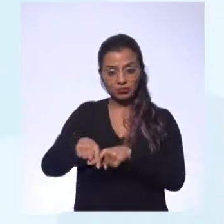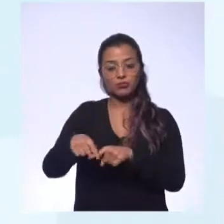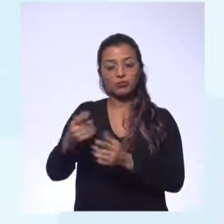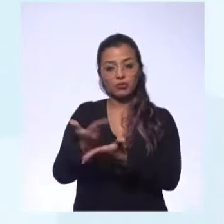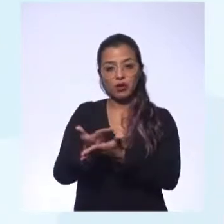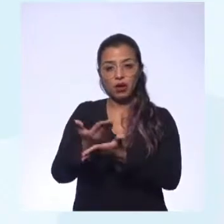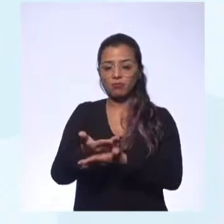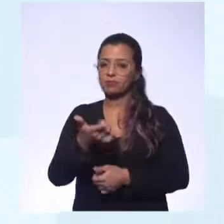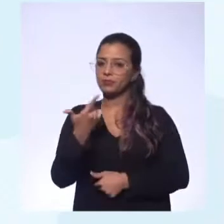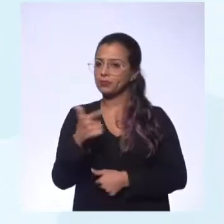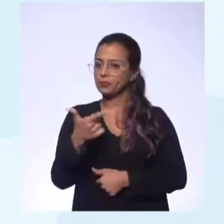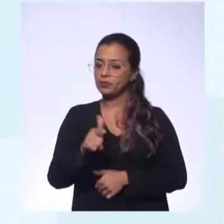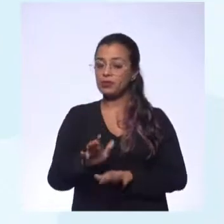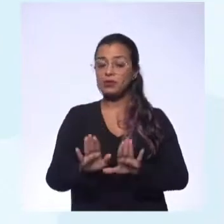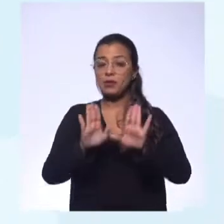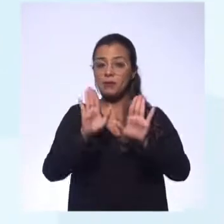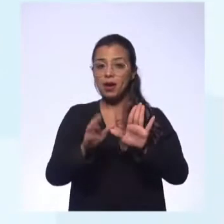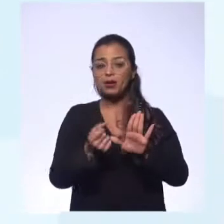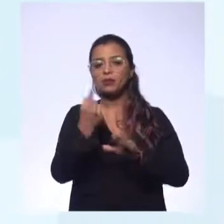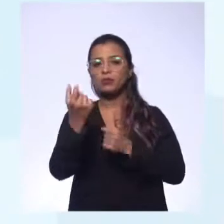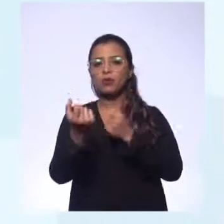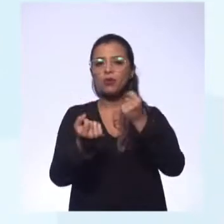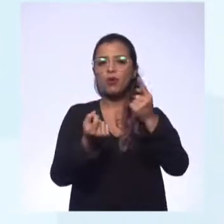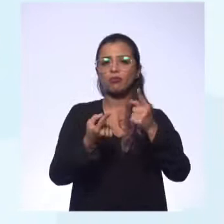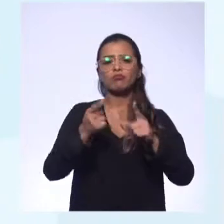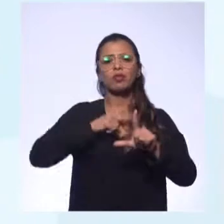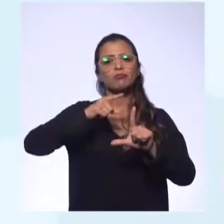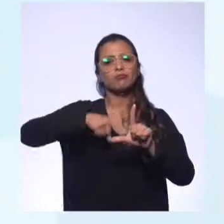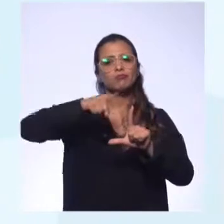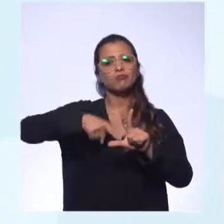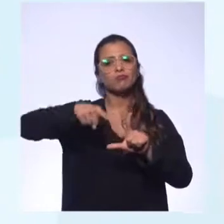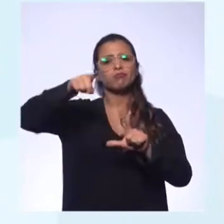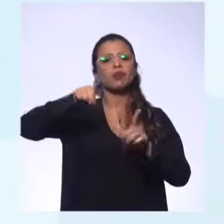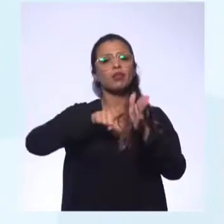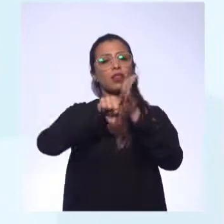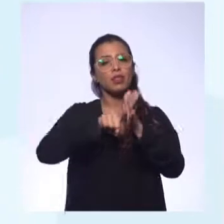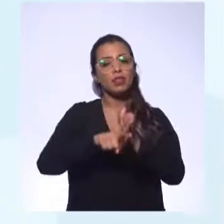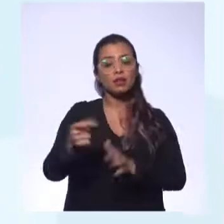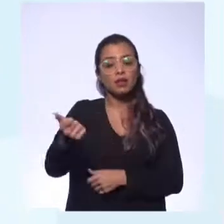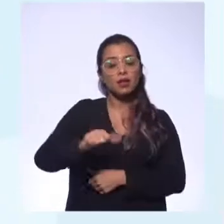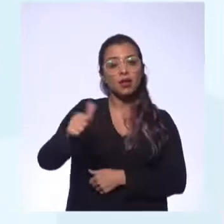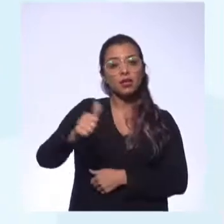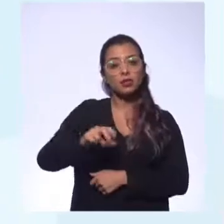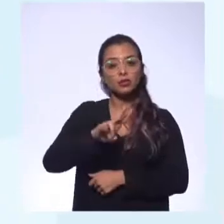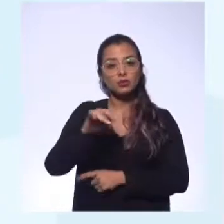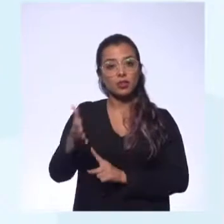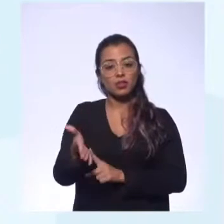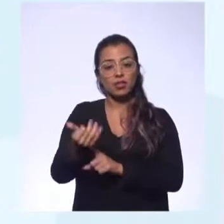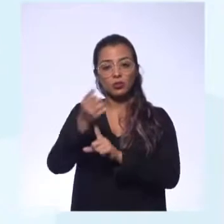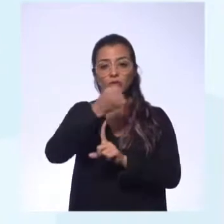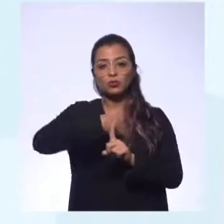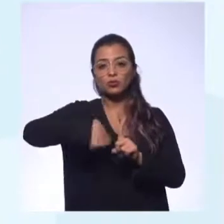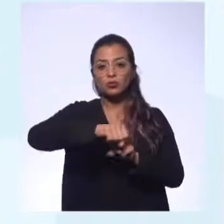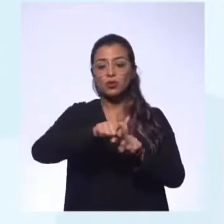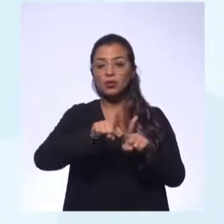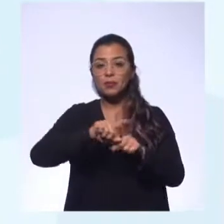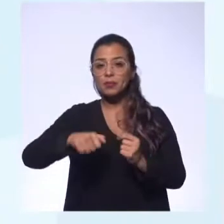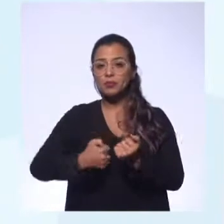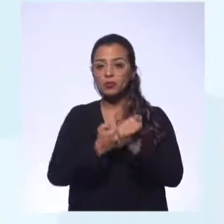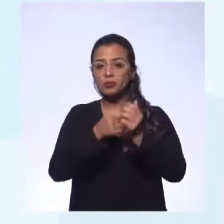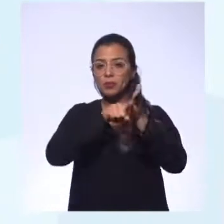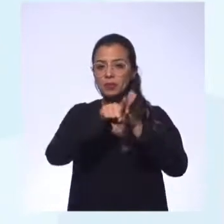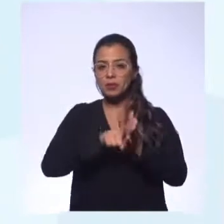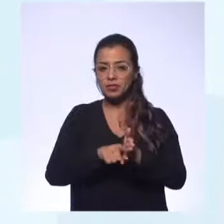contributos sociológicos foram relevantes na análise da relação entre a tecnologia e sociedade, além do auxílio de pesquisas